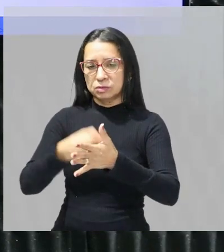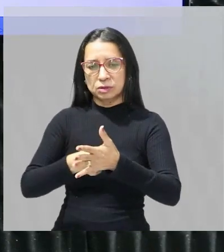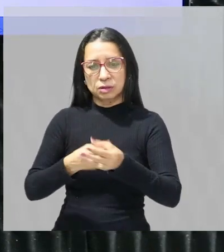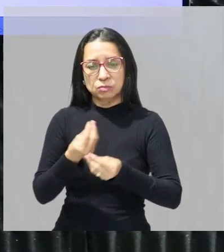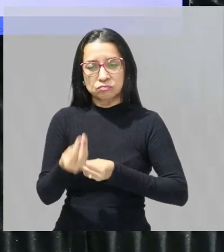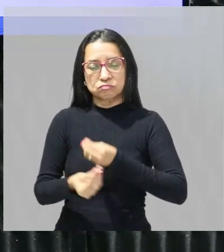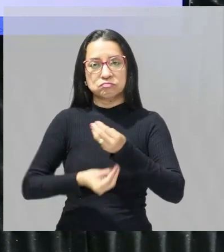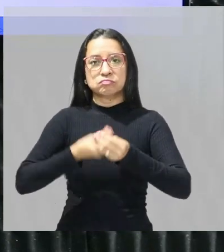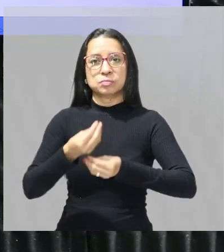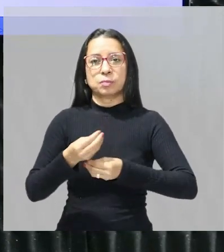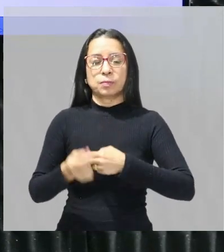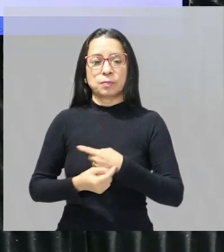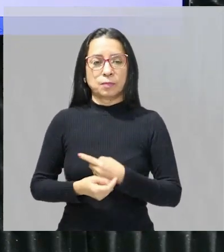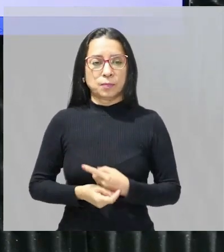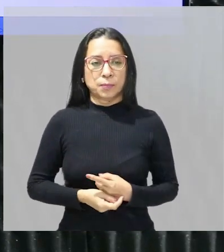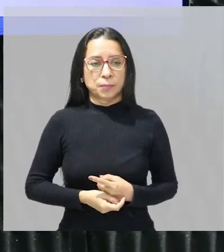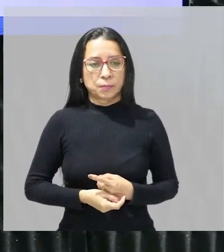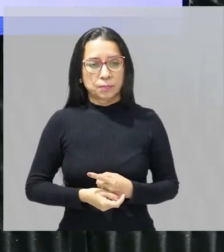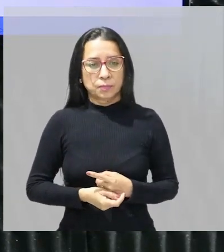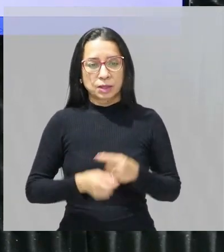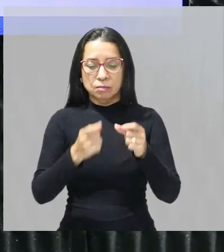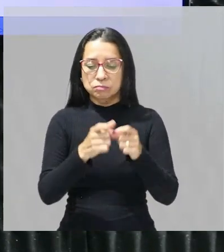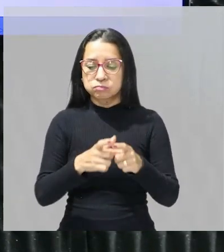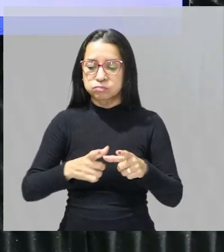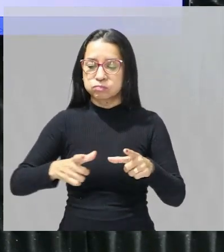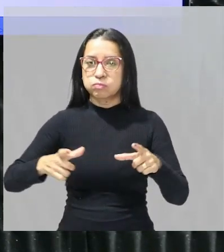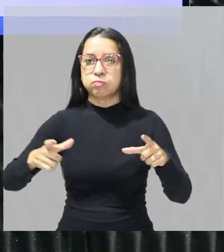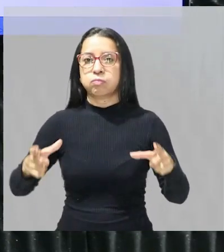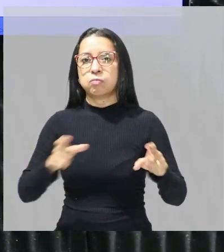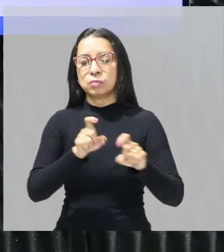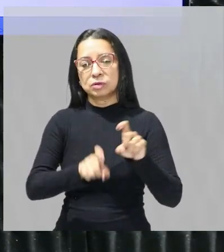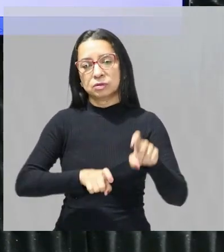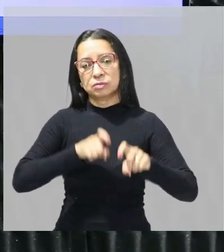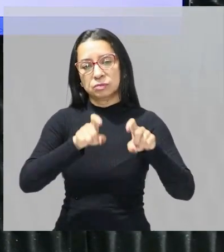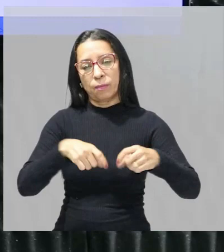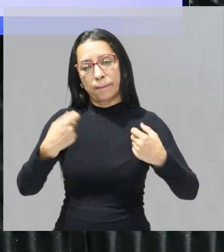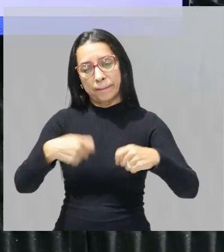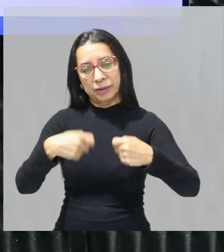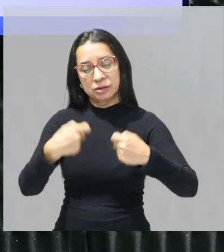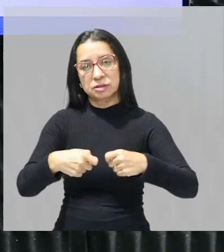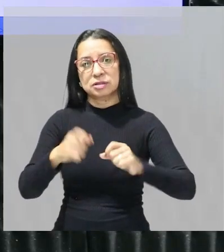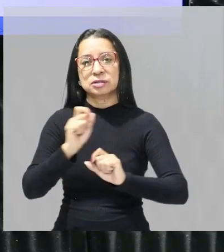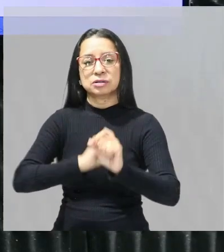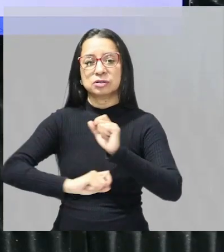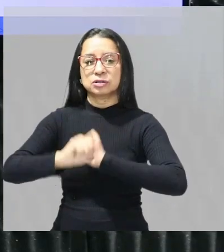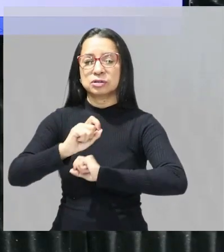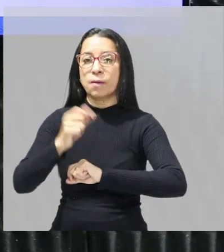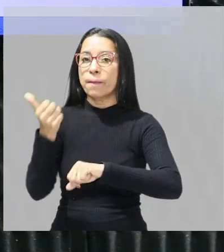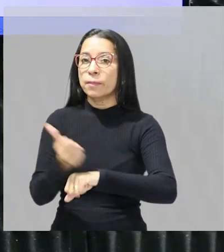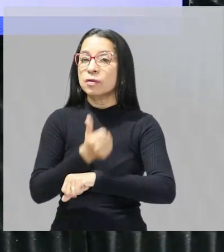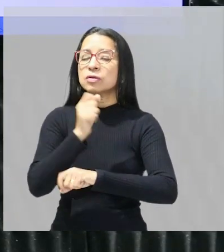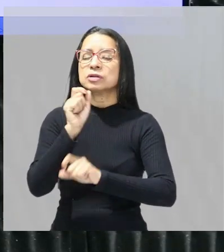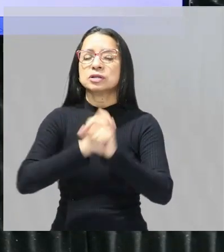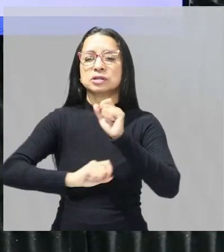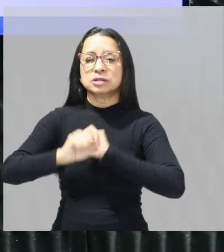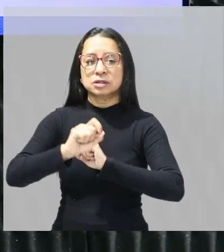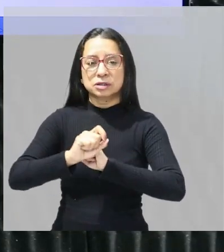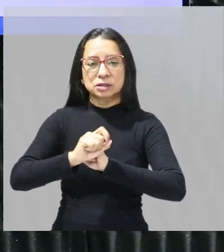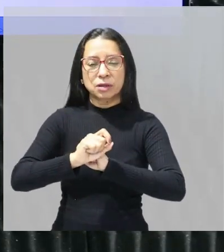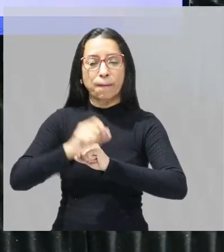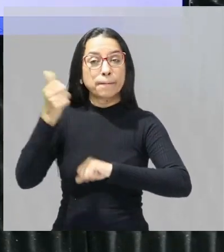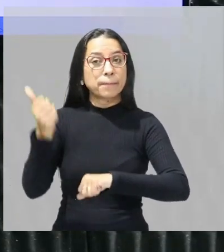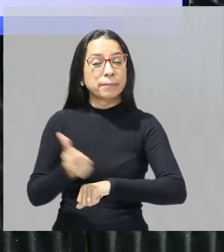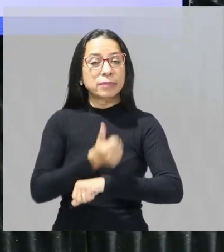de alguma forma. Aí ele diz, né? A expansão da agricultura demanda melhorias em quê? Ou seja, melhorar